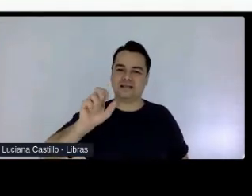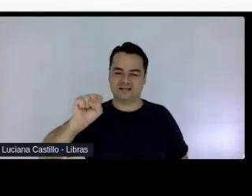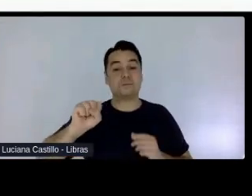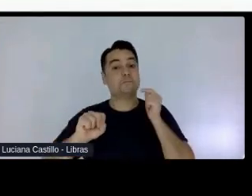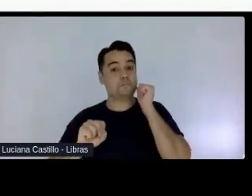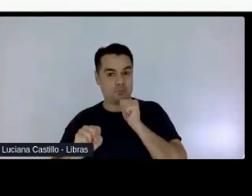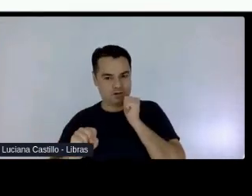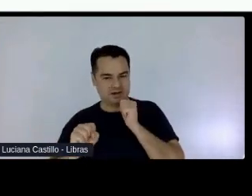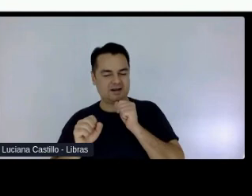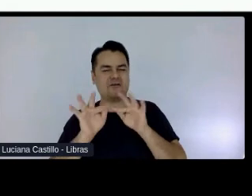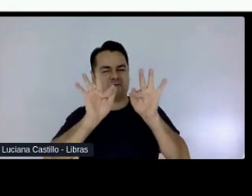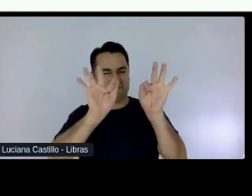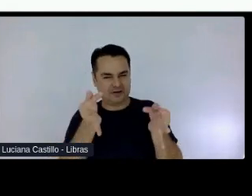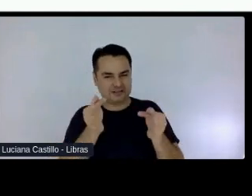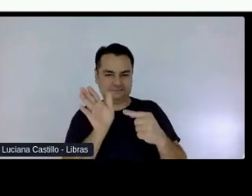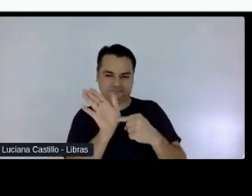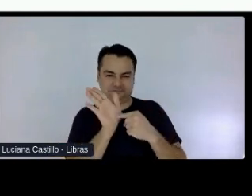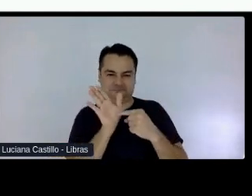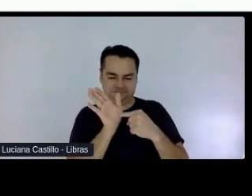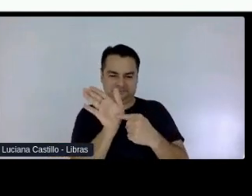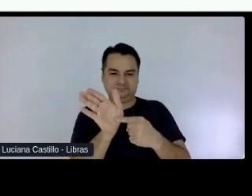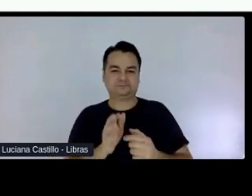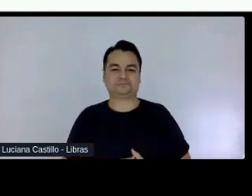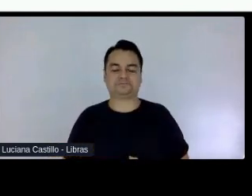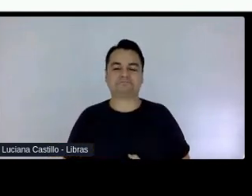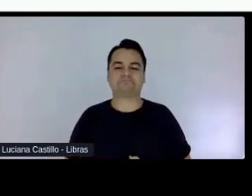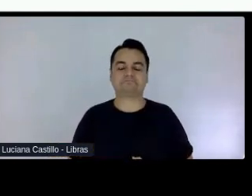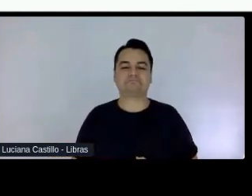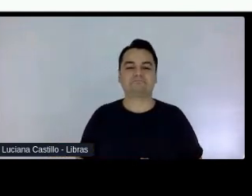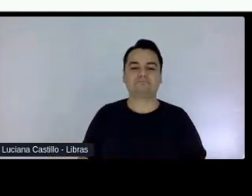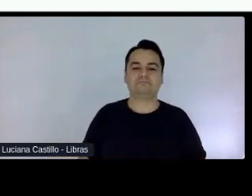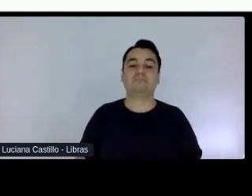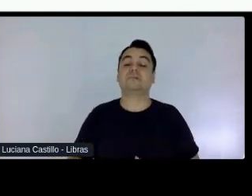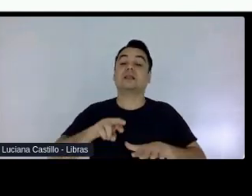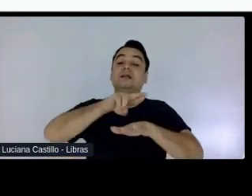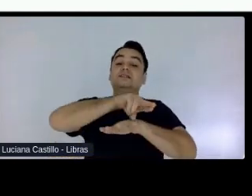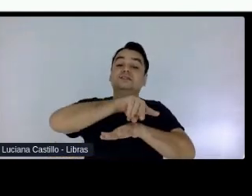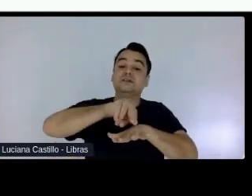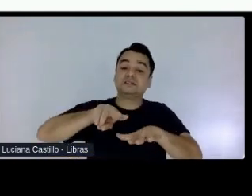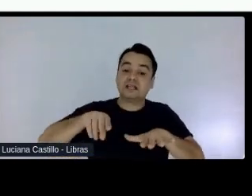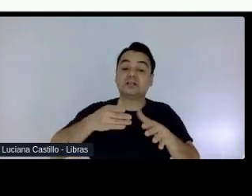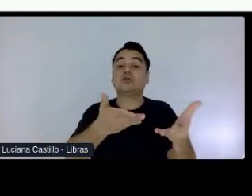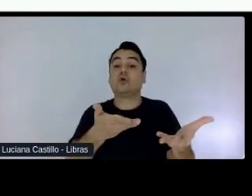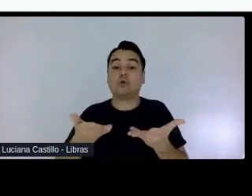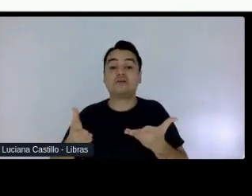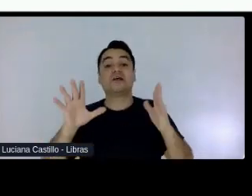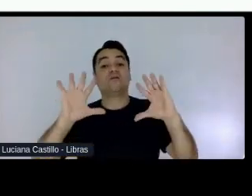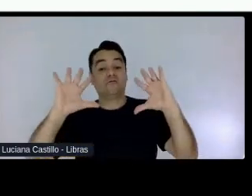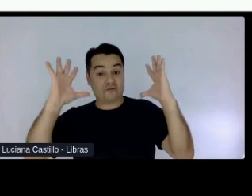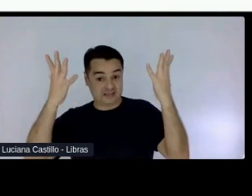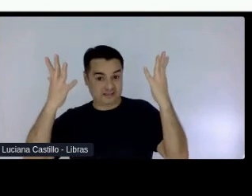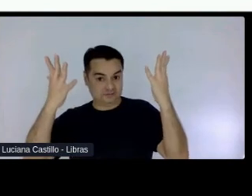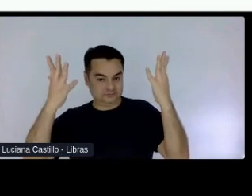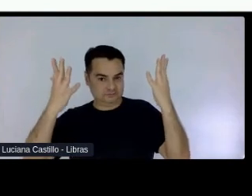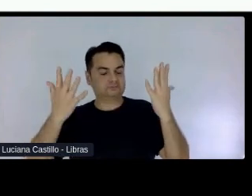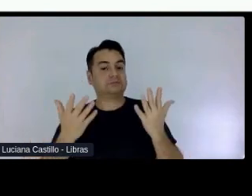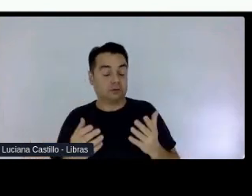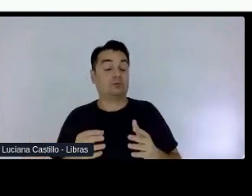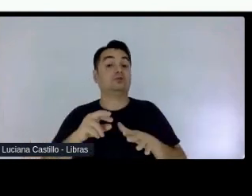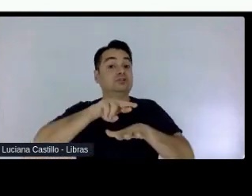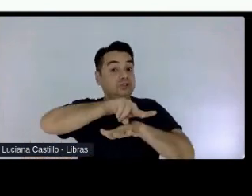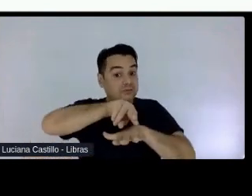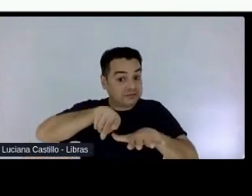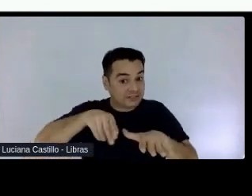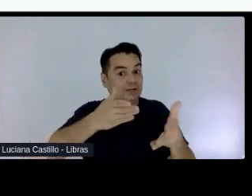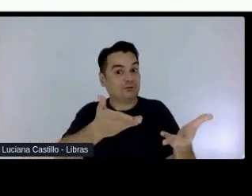projeto. O nosso projeto, então, ele toca bem isso, né? A diversidade convida para a festa. Então, qual é a nossa intenção? Com